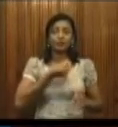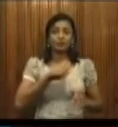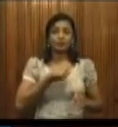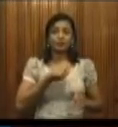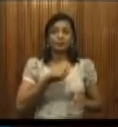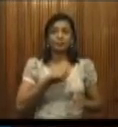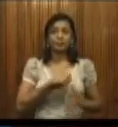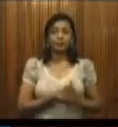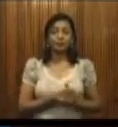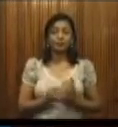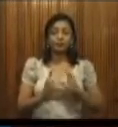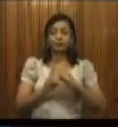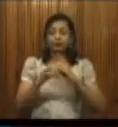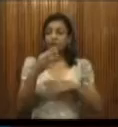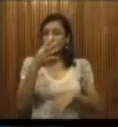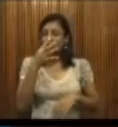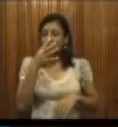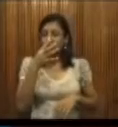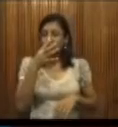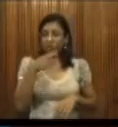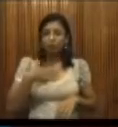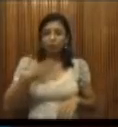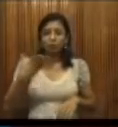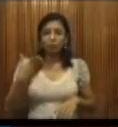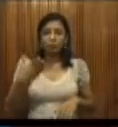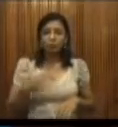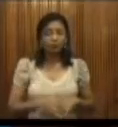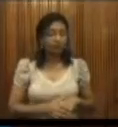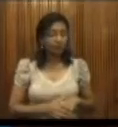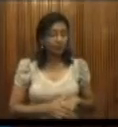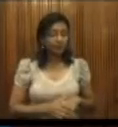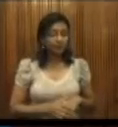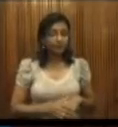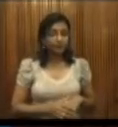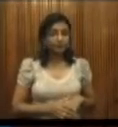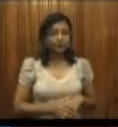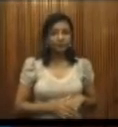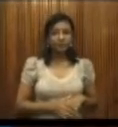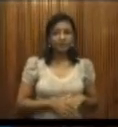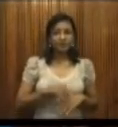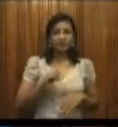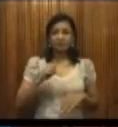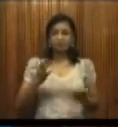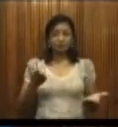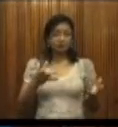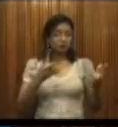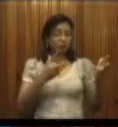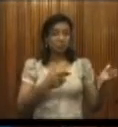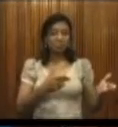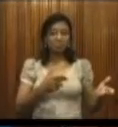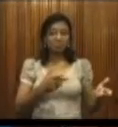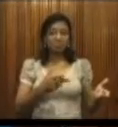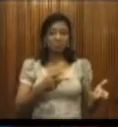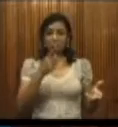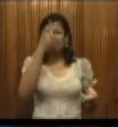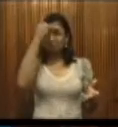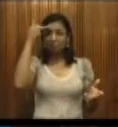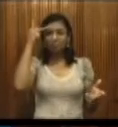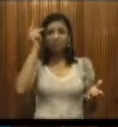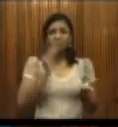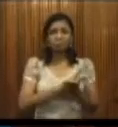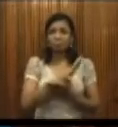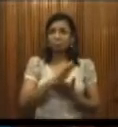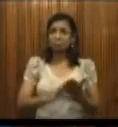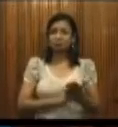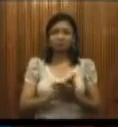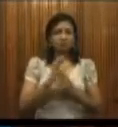os discípulos ficam perplexos, sabe o que eles dizem? Sendo assim, ninguém poderá salvar-se.